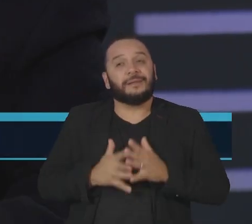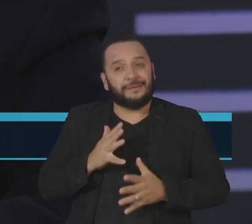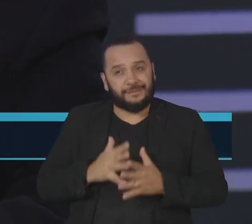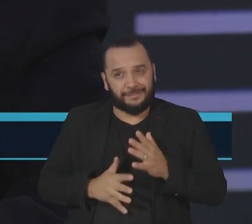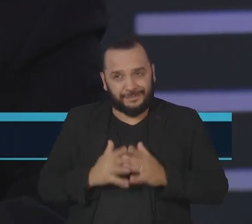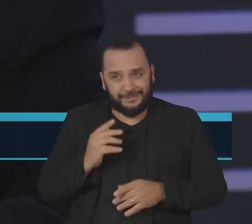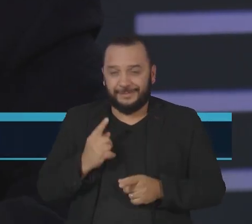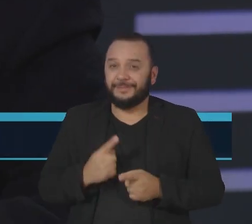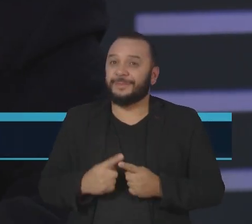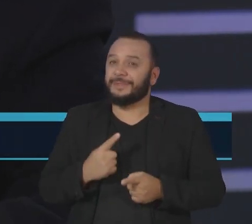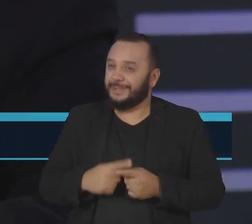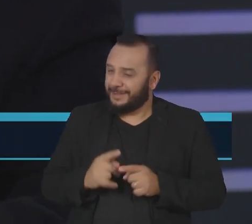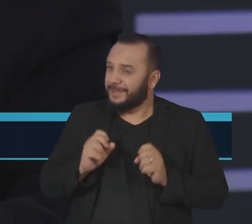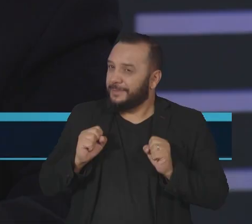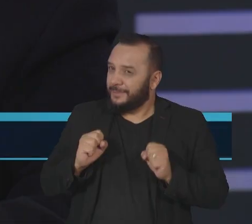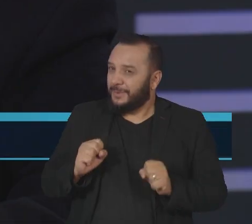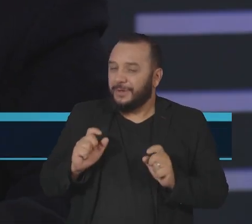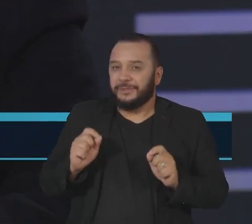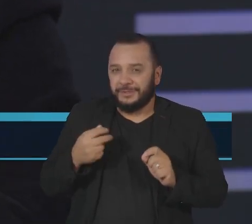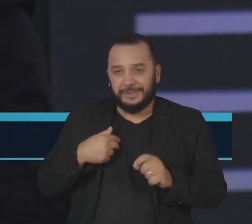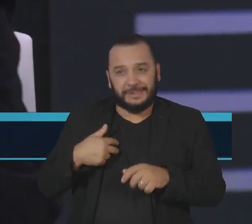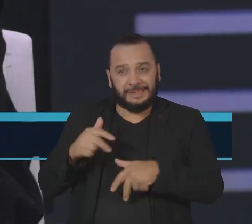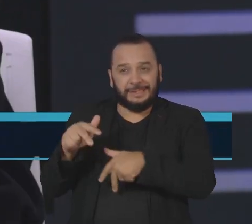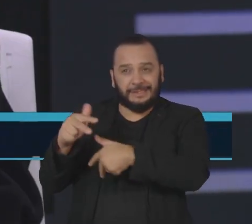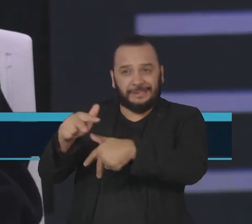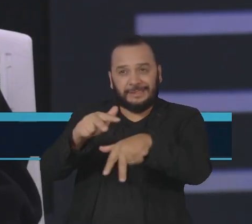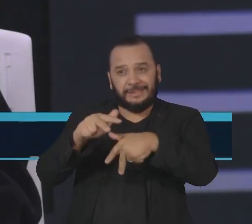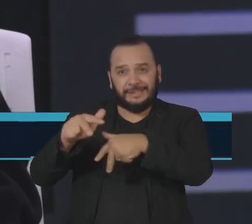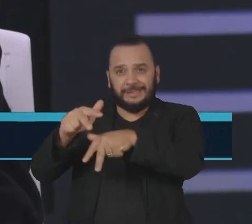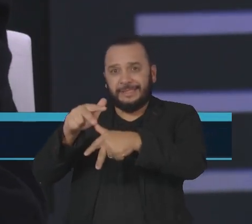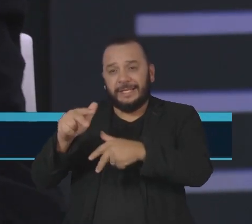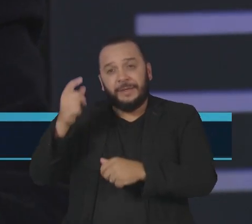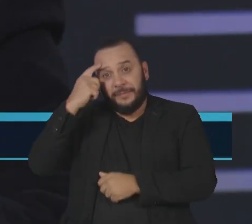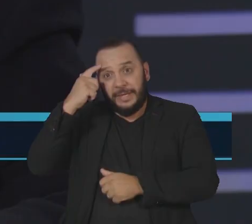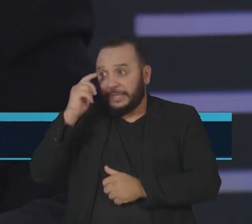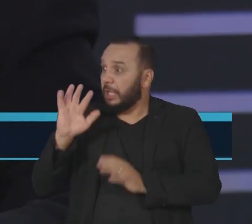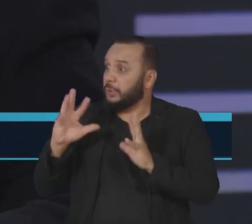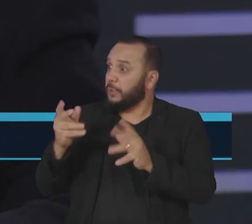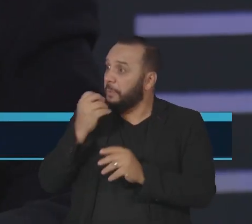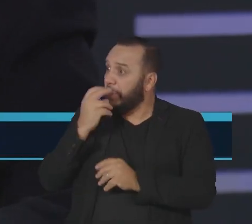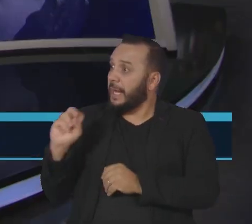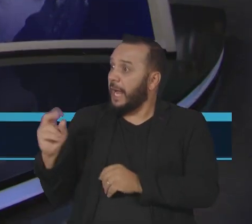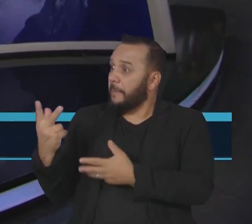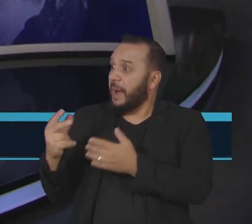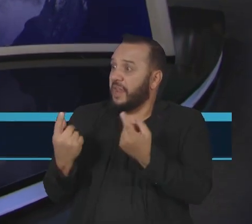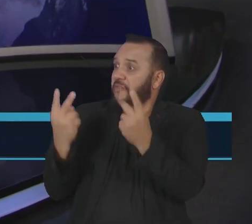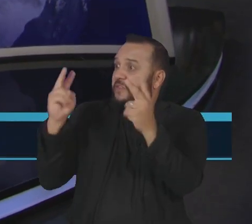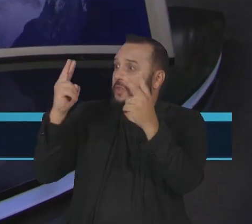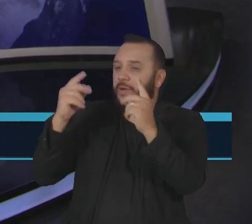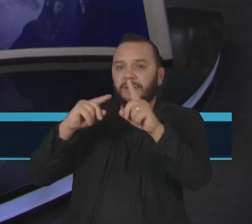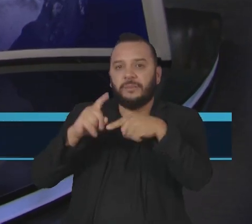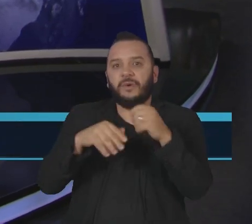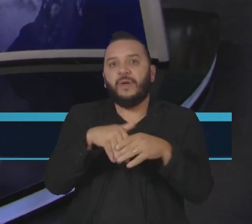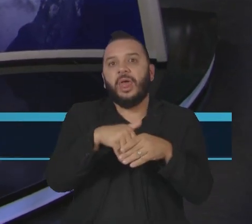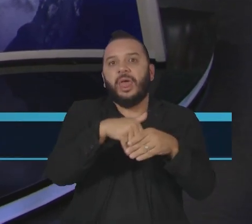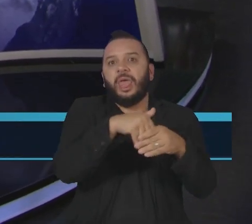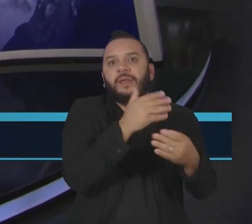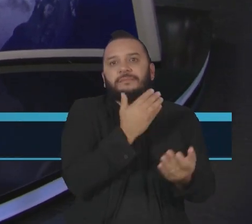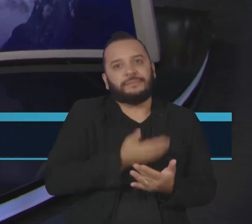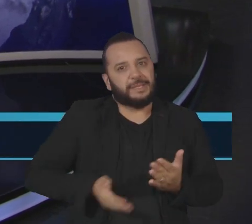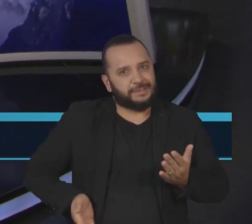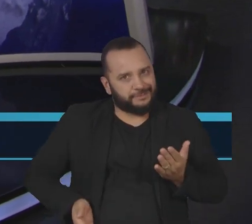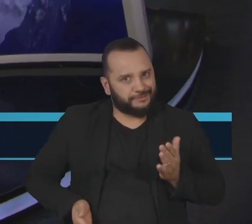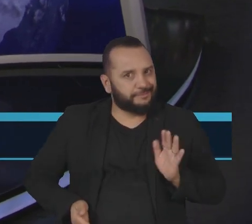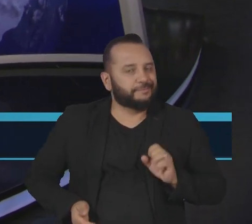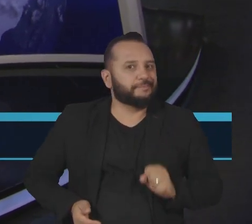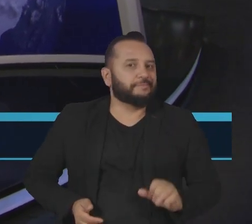pode criar uma onda em que você acha que está indo tudo bem e na última hora não funciona. A Kamala também tem uma coisa que a